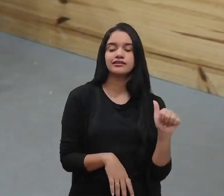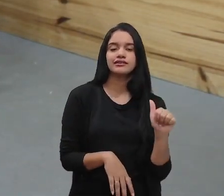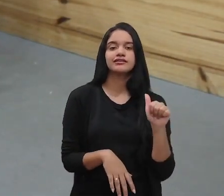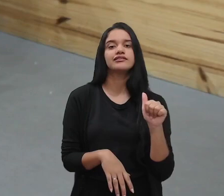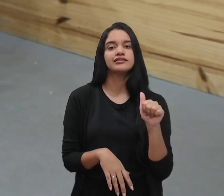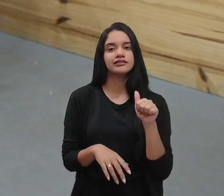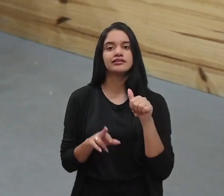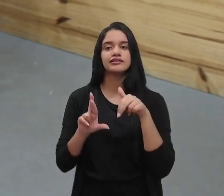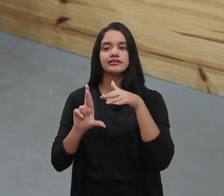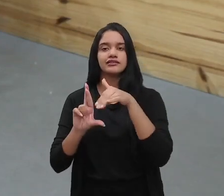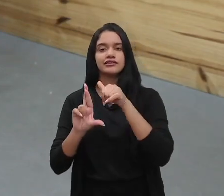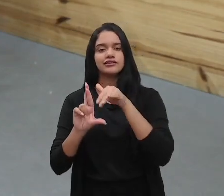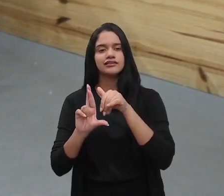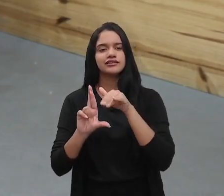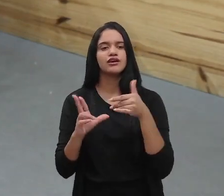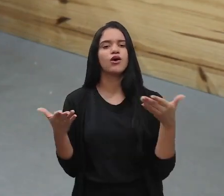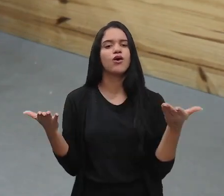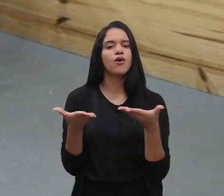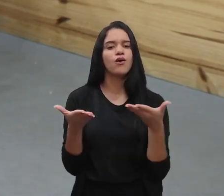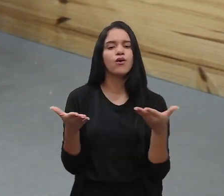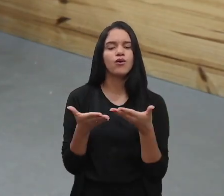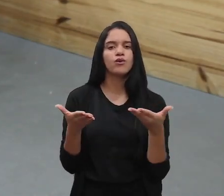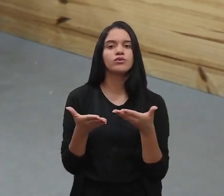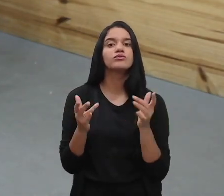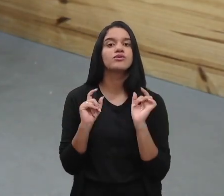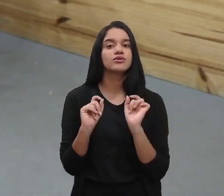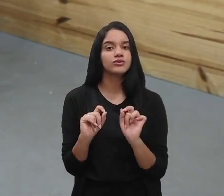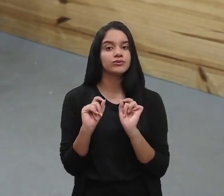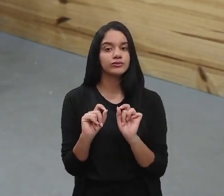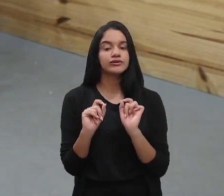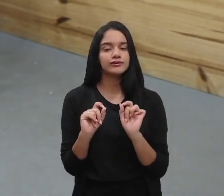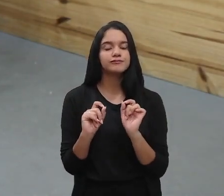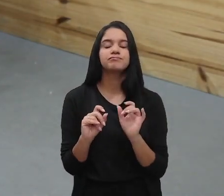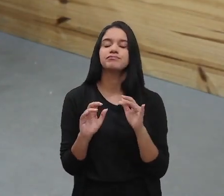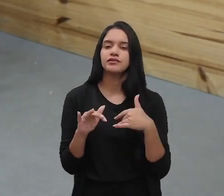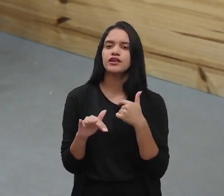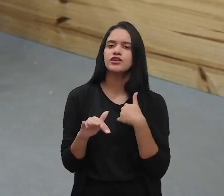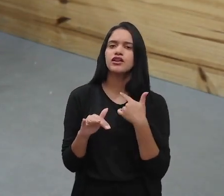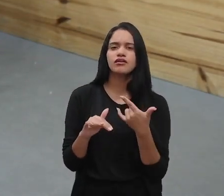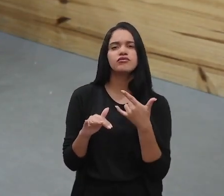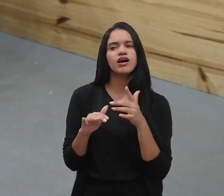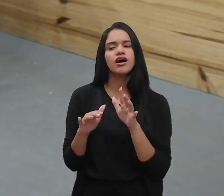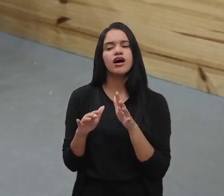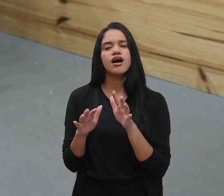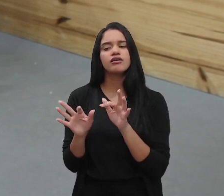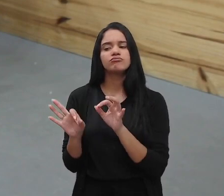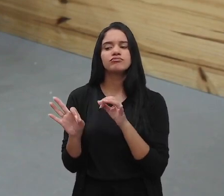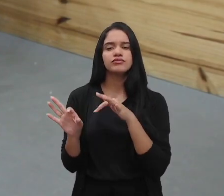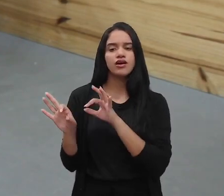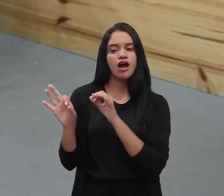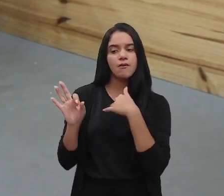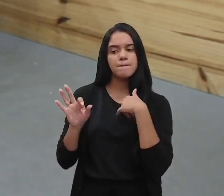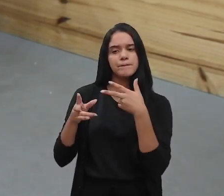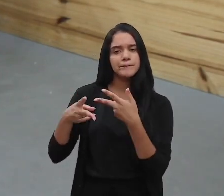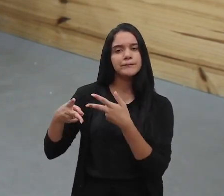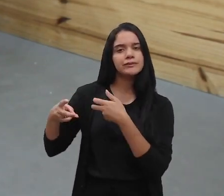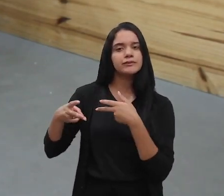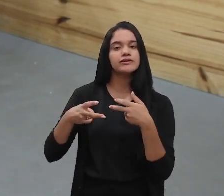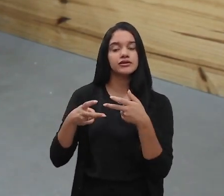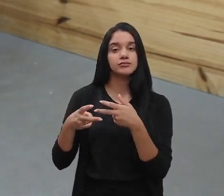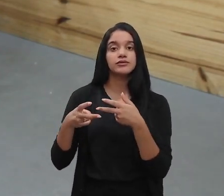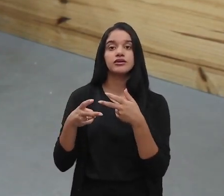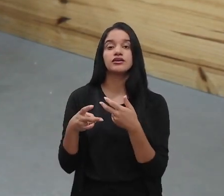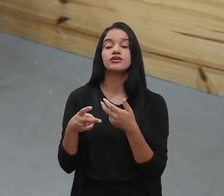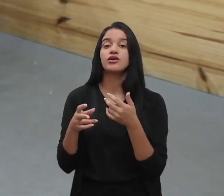já está sendo utilizada. Hoje ele tem sido um grande gargalo para a gente, né? Eu estava até acompanhando um processo agora recente que, assim, ele já